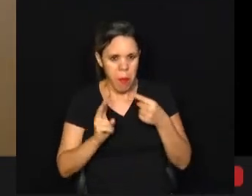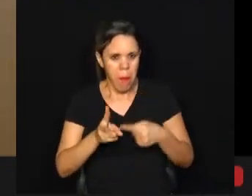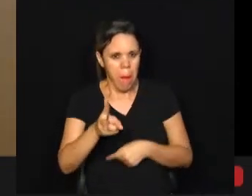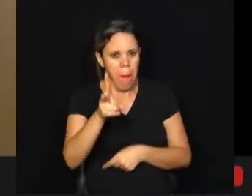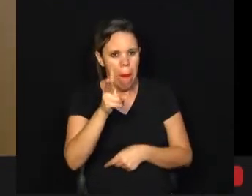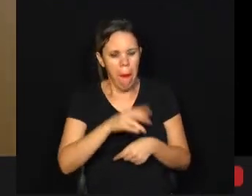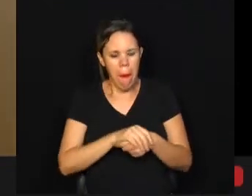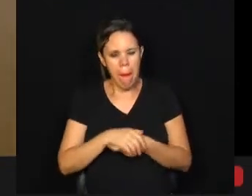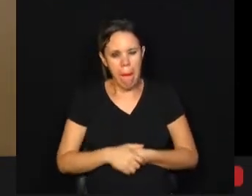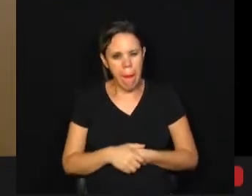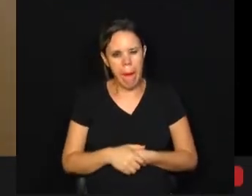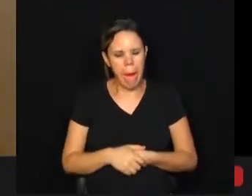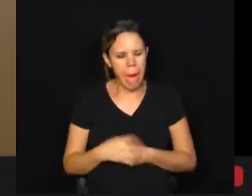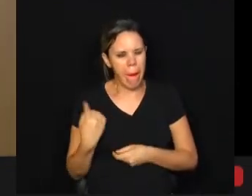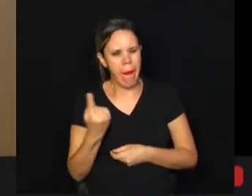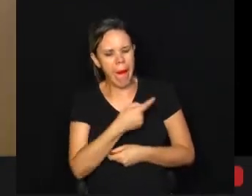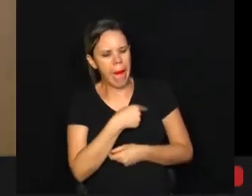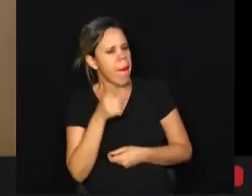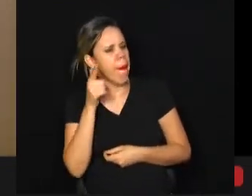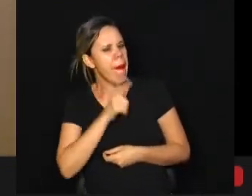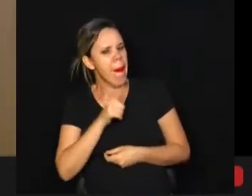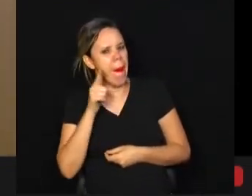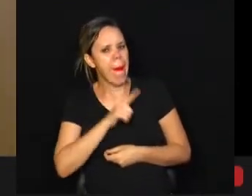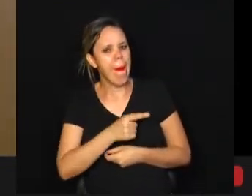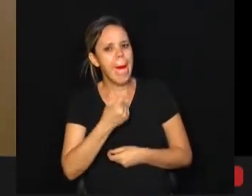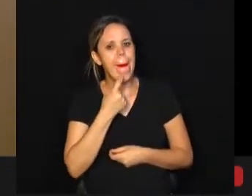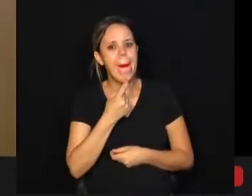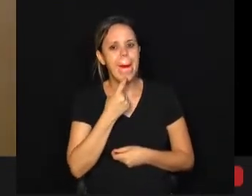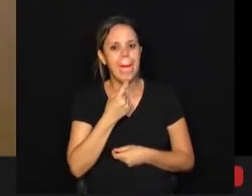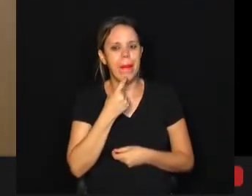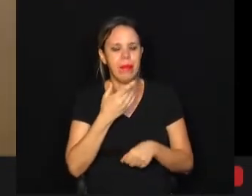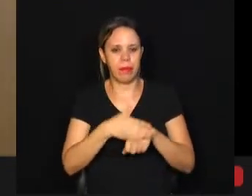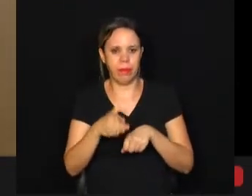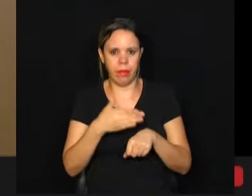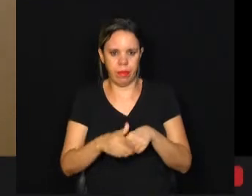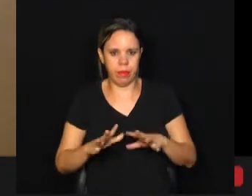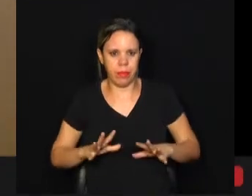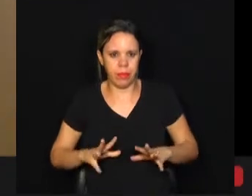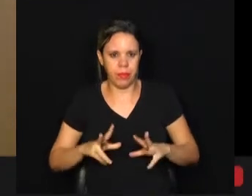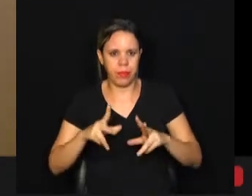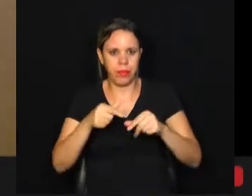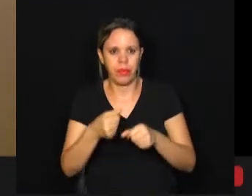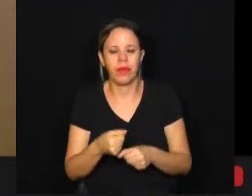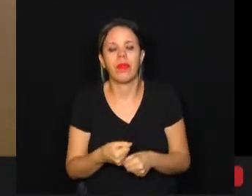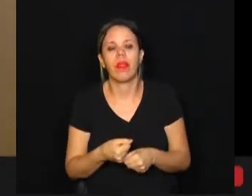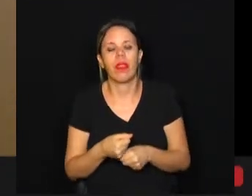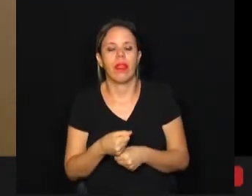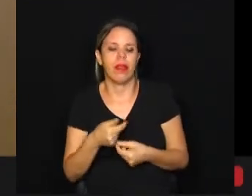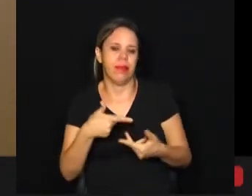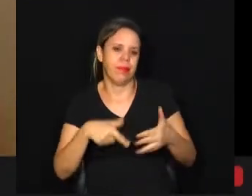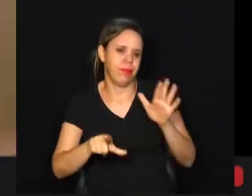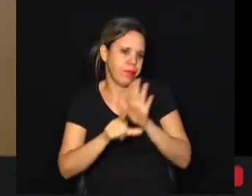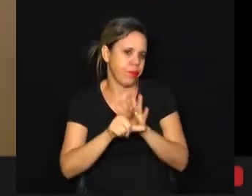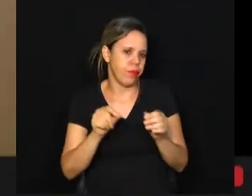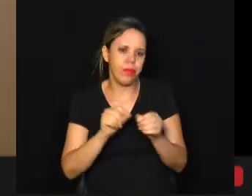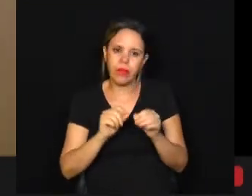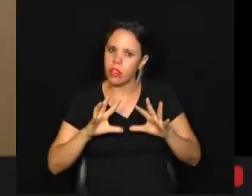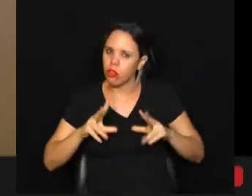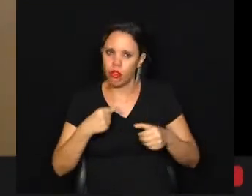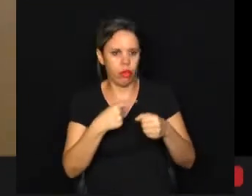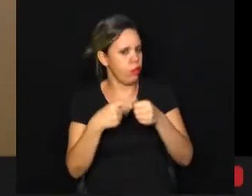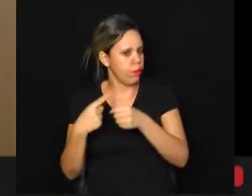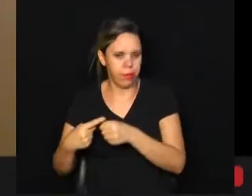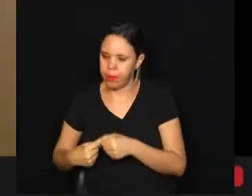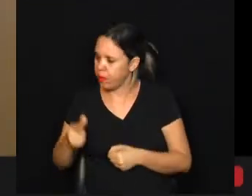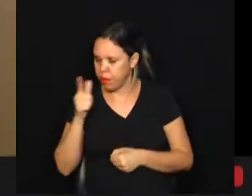permanente, a gente conseguiu, em Campinas, aplicar todos os recursos da lei. E não foram todos os municípios que